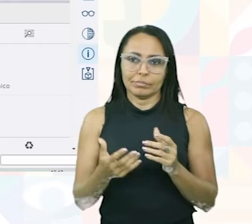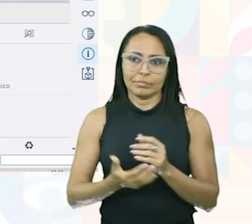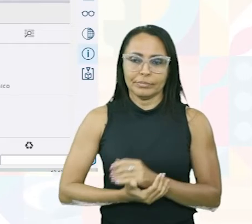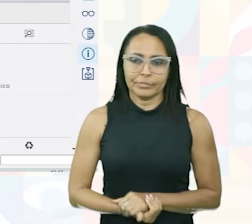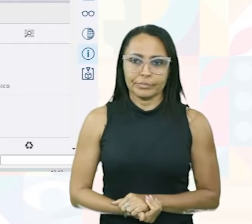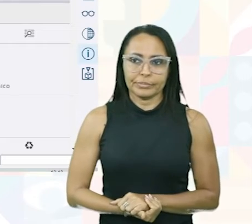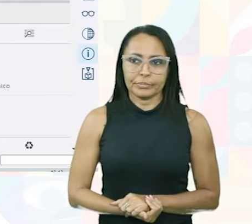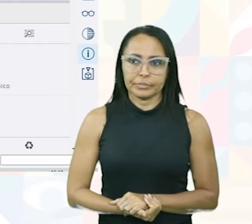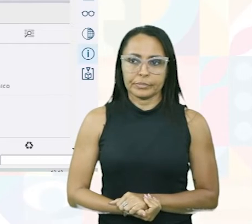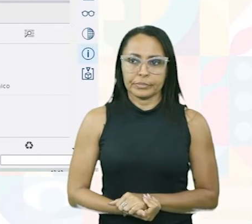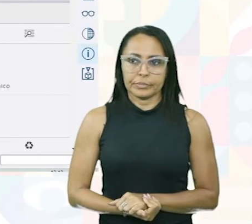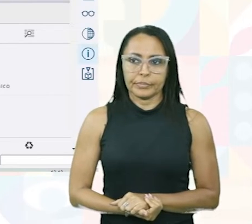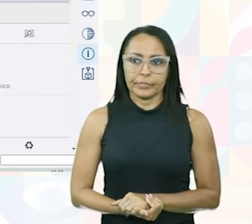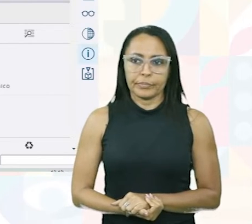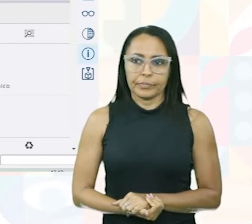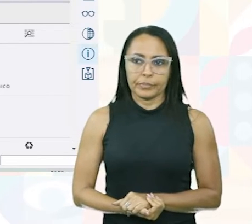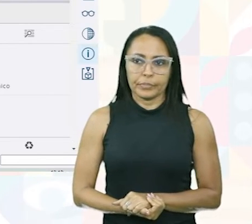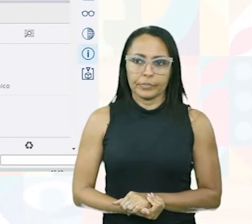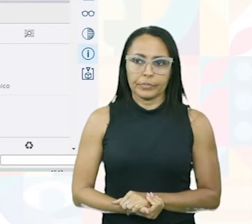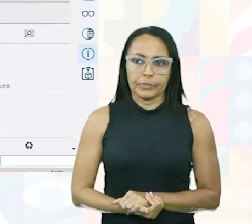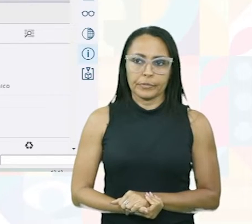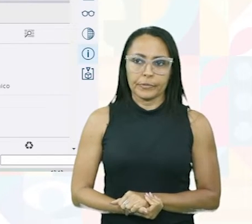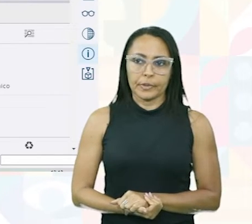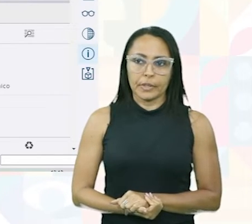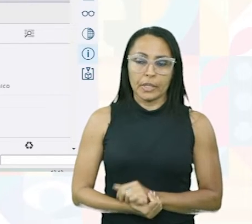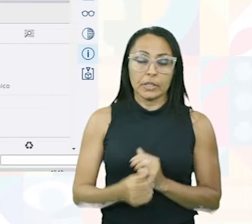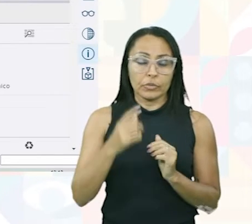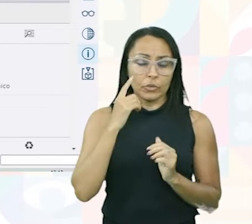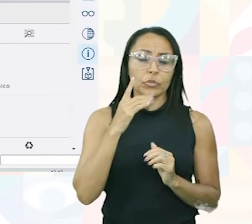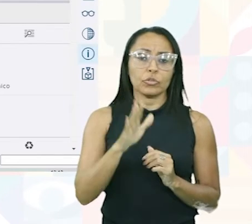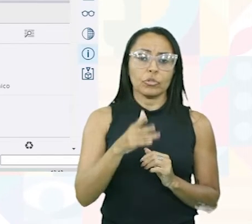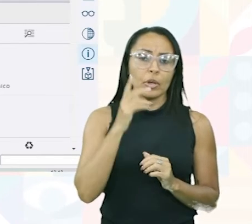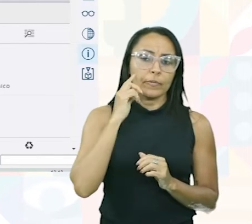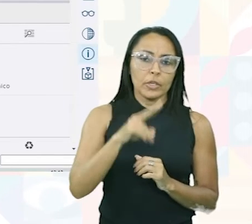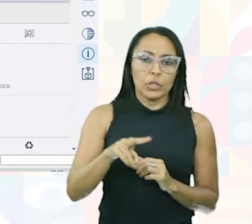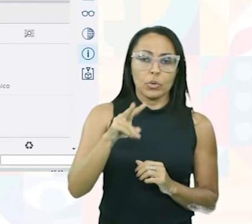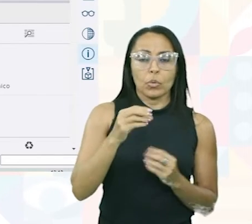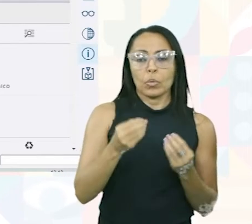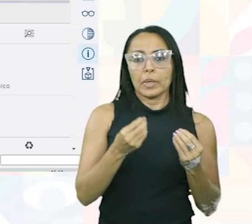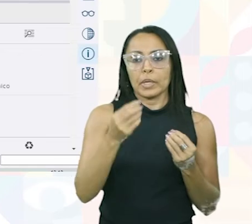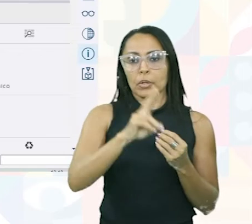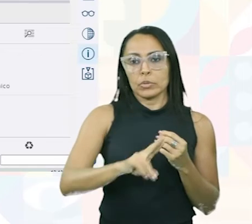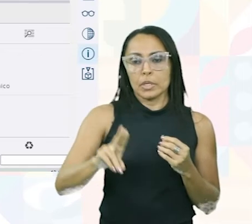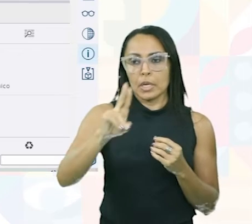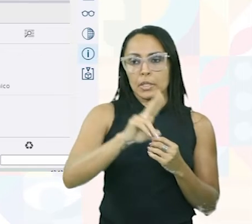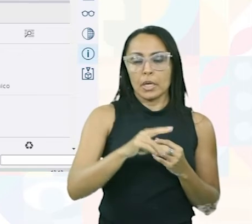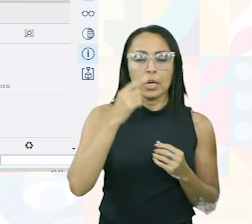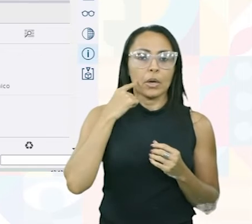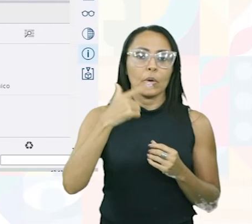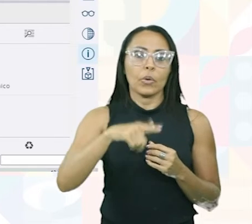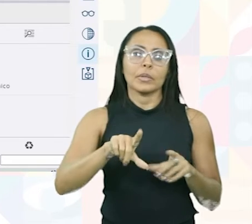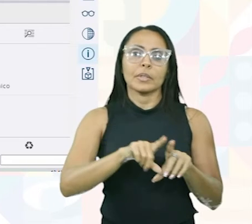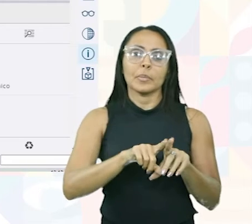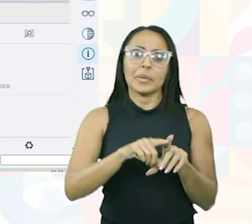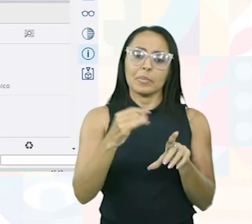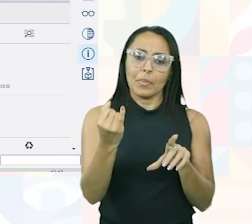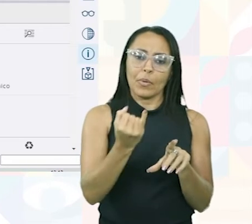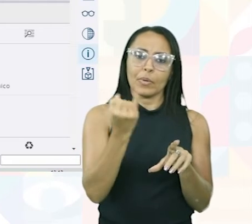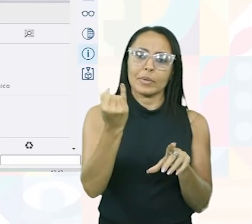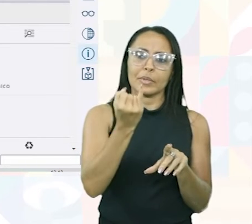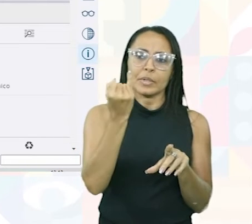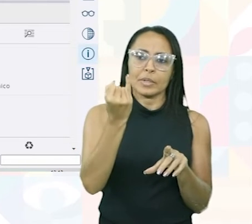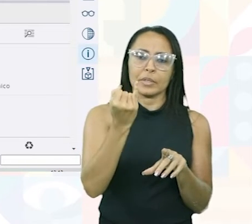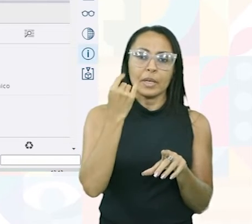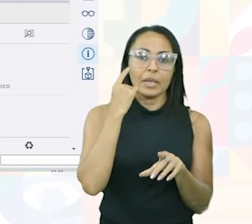perspectiva. A ferramenta fita métrica, vocês já viram como ela é utilizada. Outra ferramenta muito importante é essa